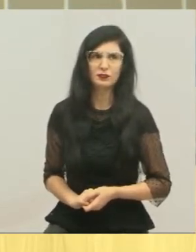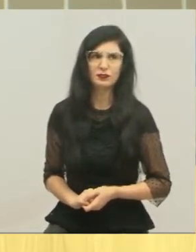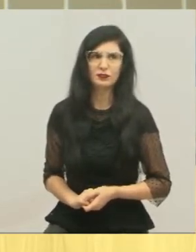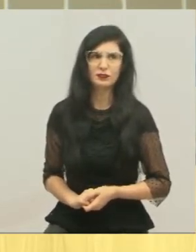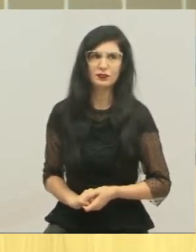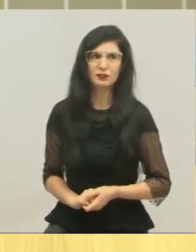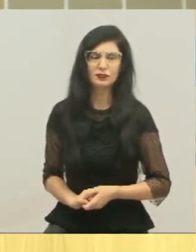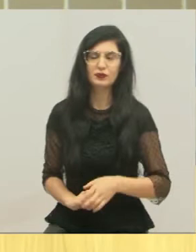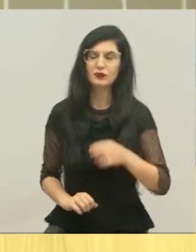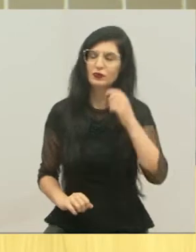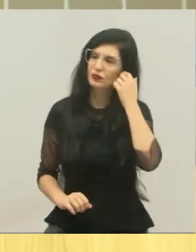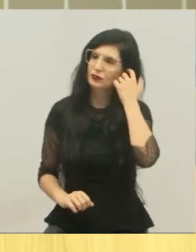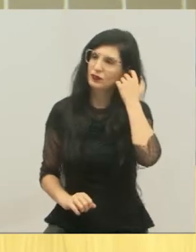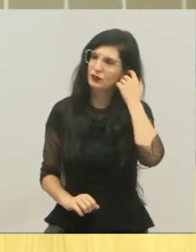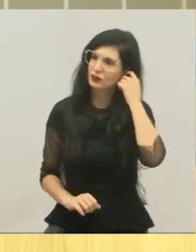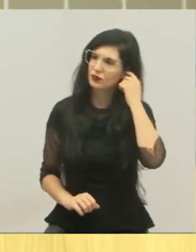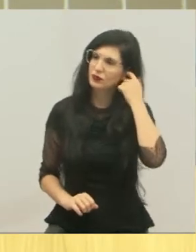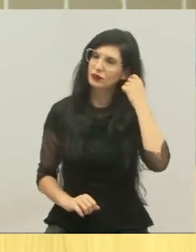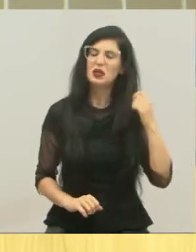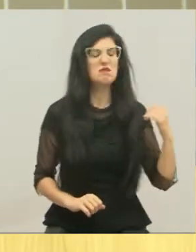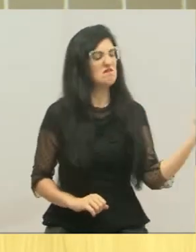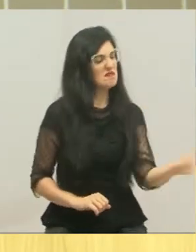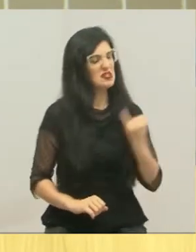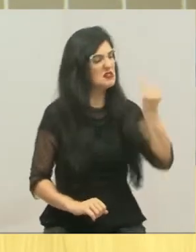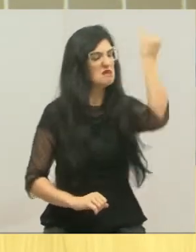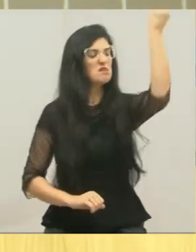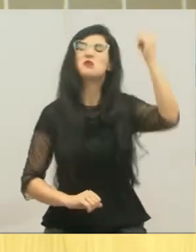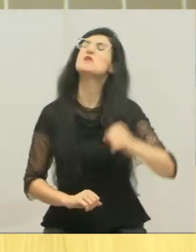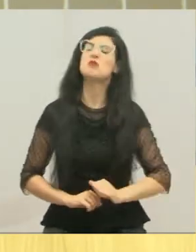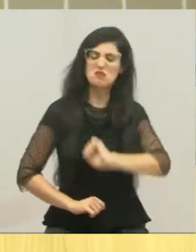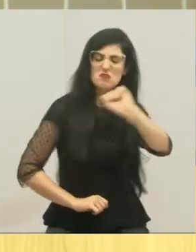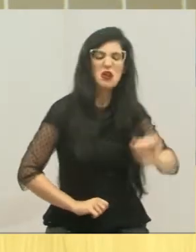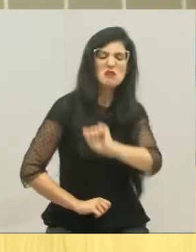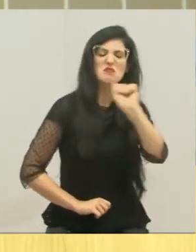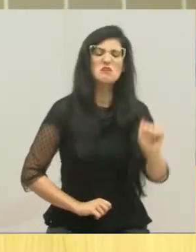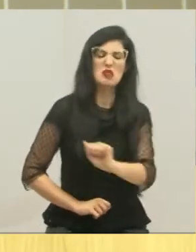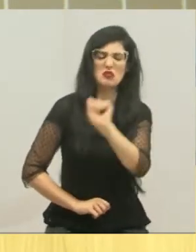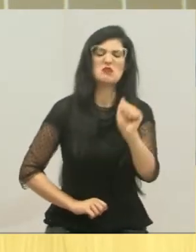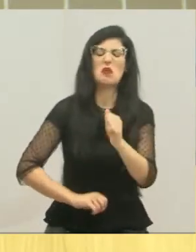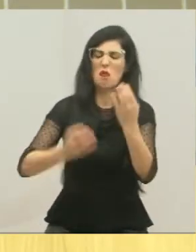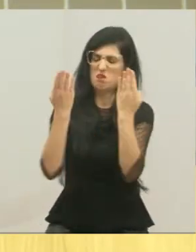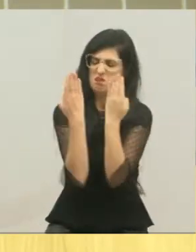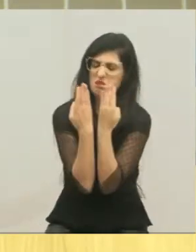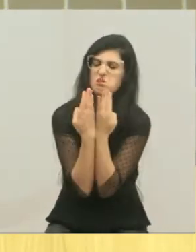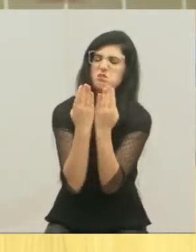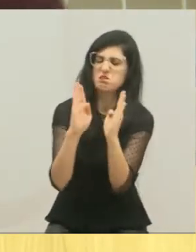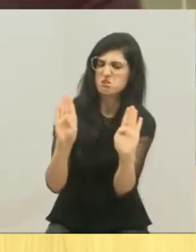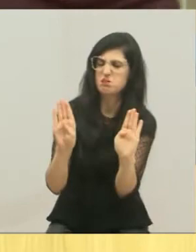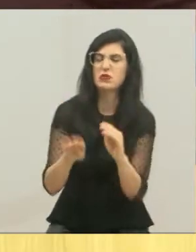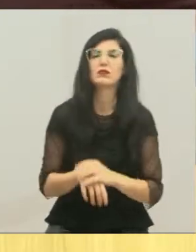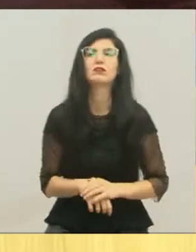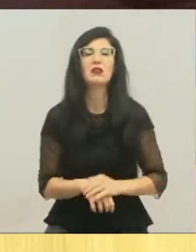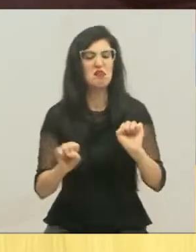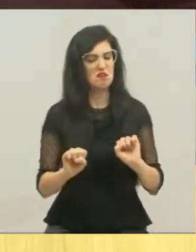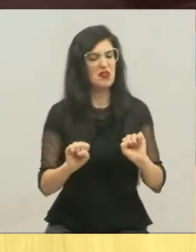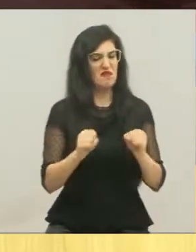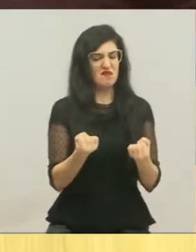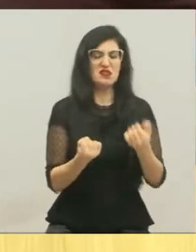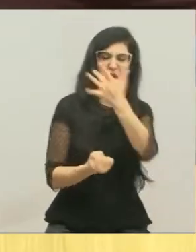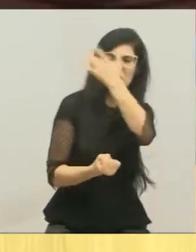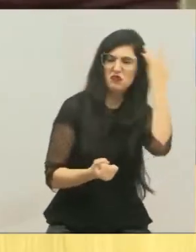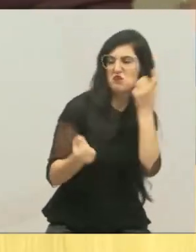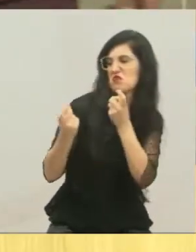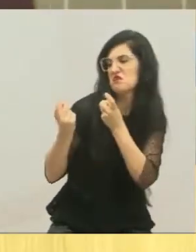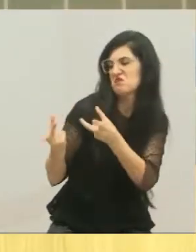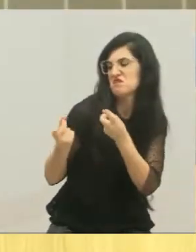de reconhecimento e do título de utilidade pública, na certeza que agora serão traçados